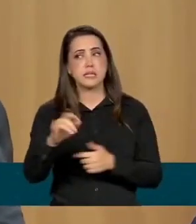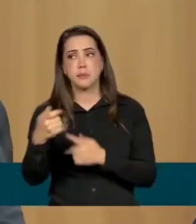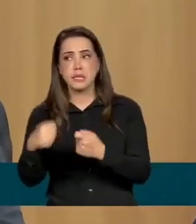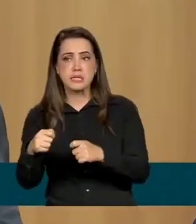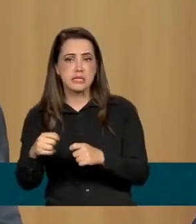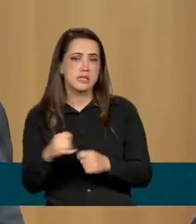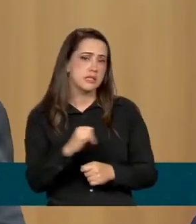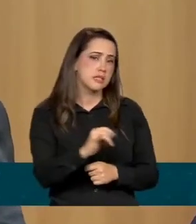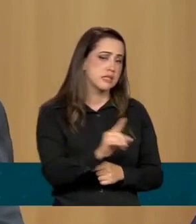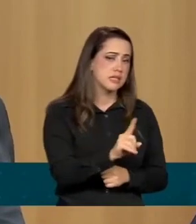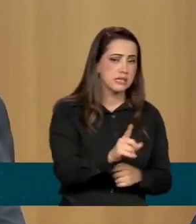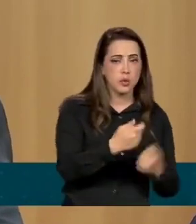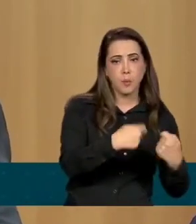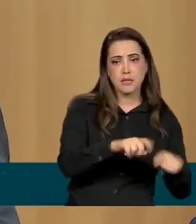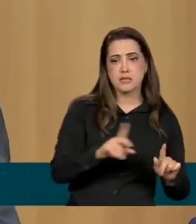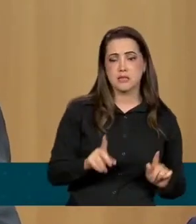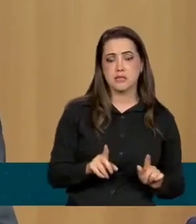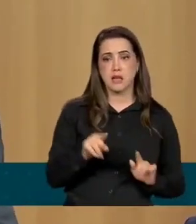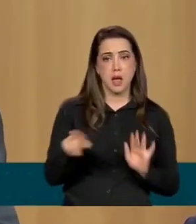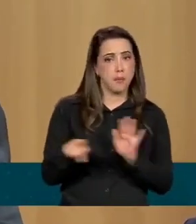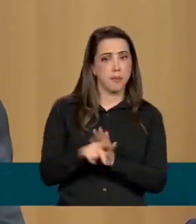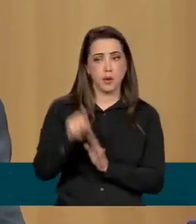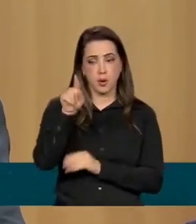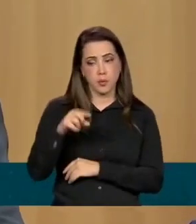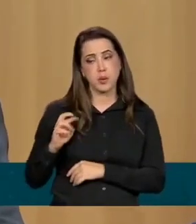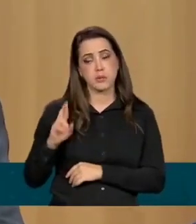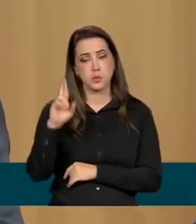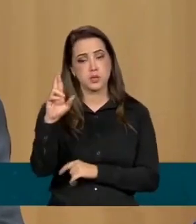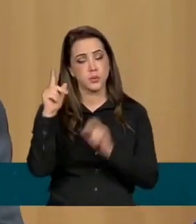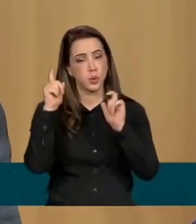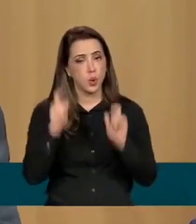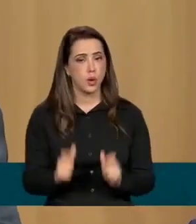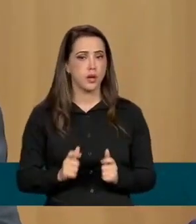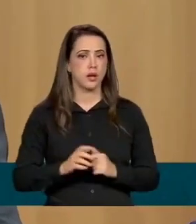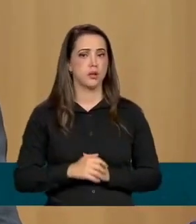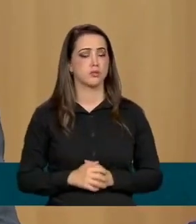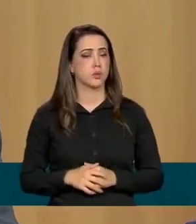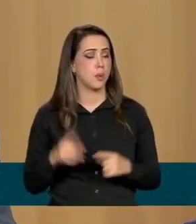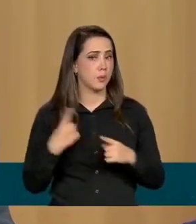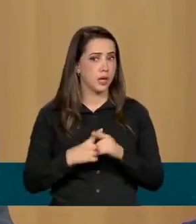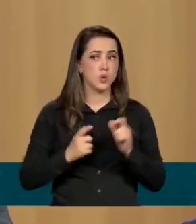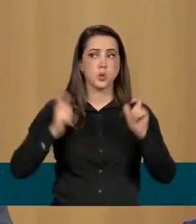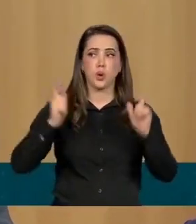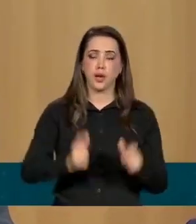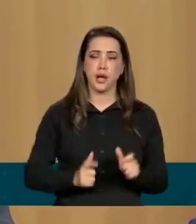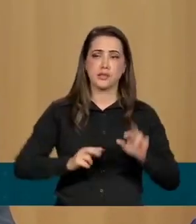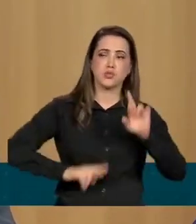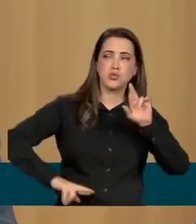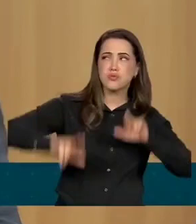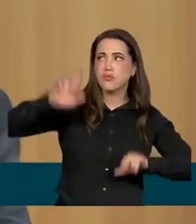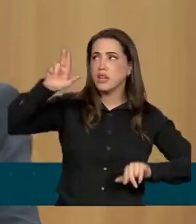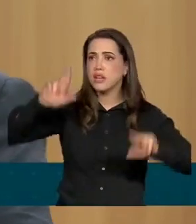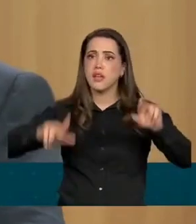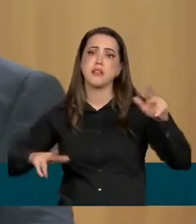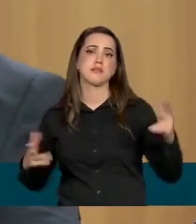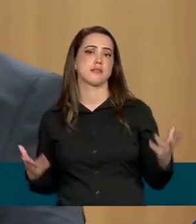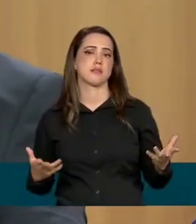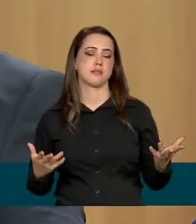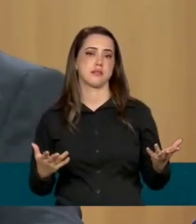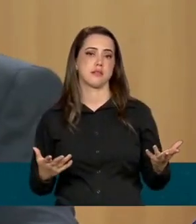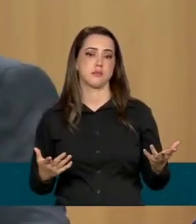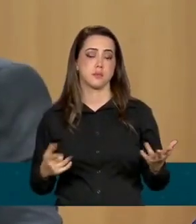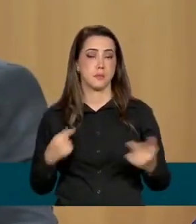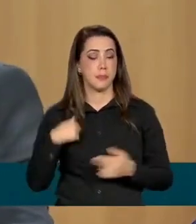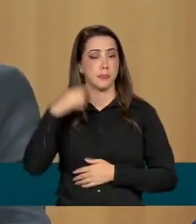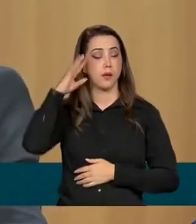os municípios são muito diferentes, as áreas da cidade, as realidades locais. Então, eu